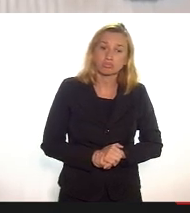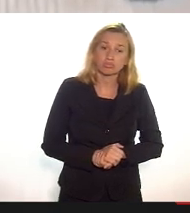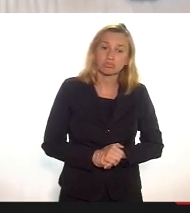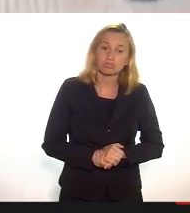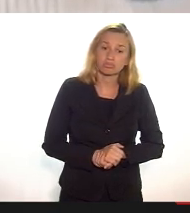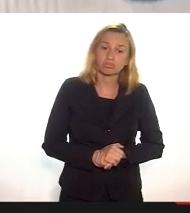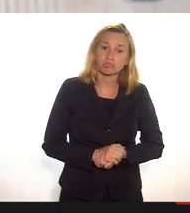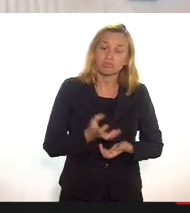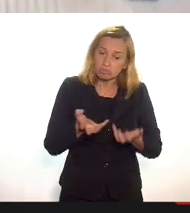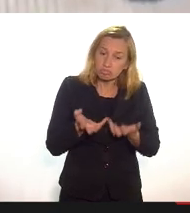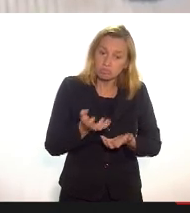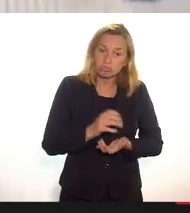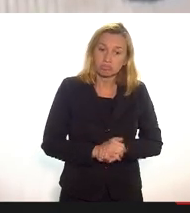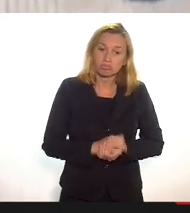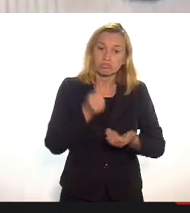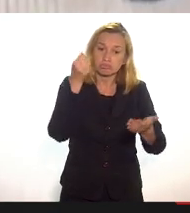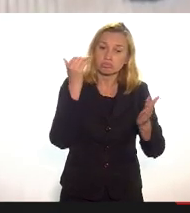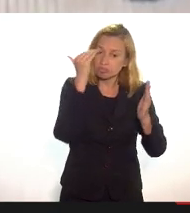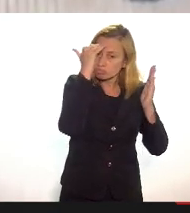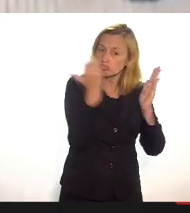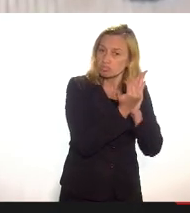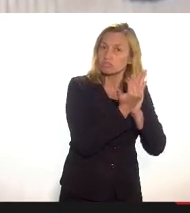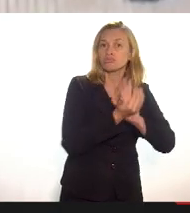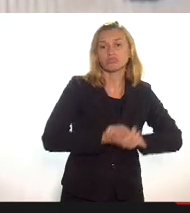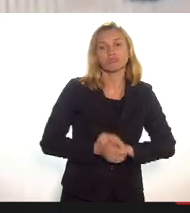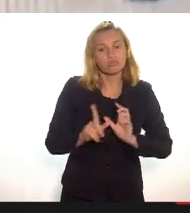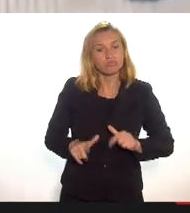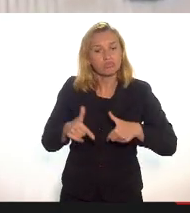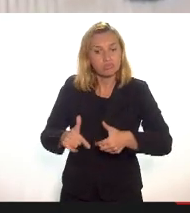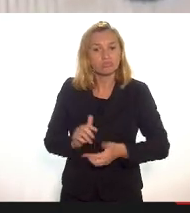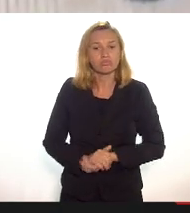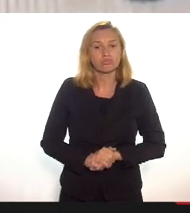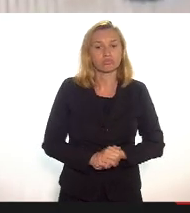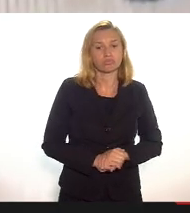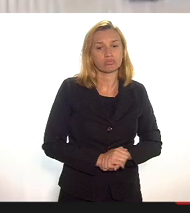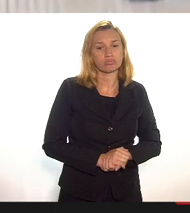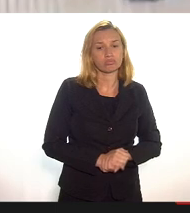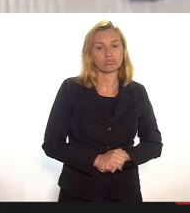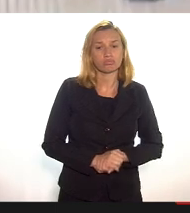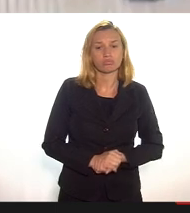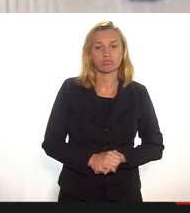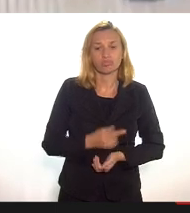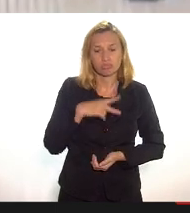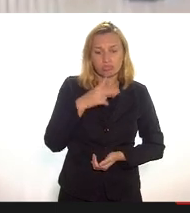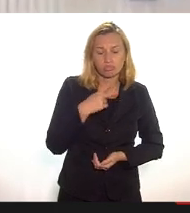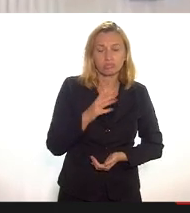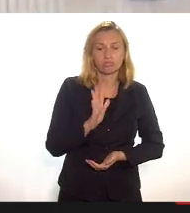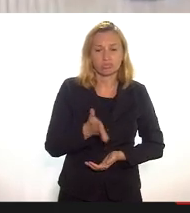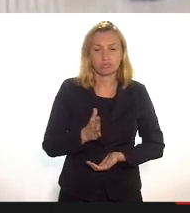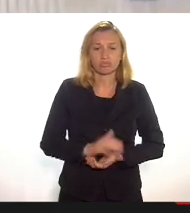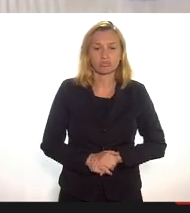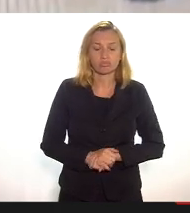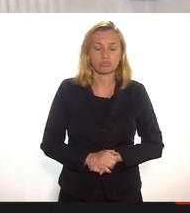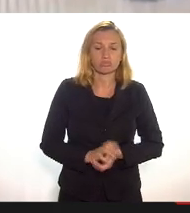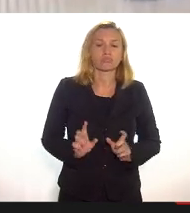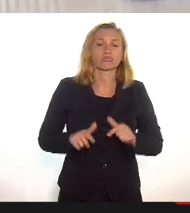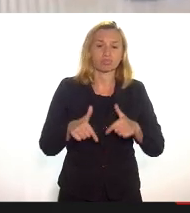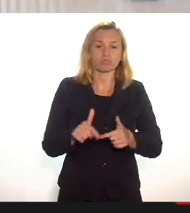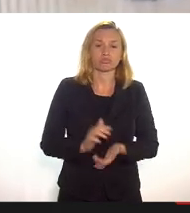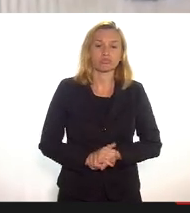o que a gente quer é que se cumpram as ações que foram questionadas, inclusive, com a